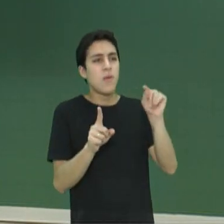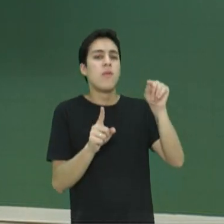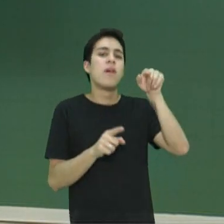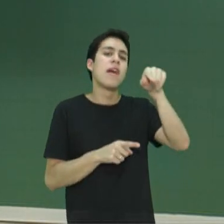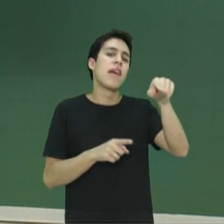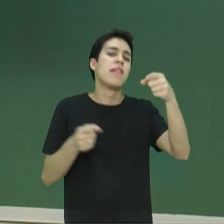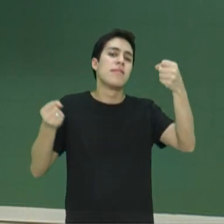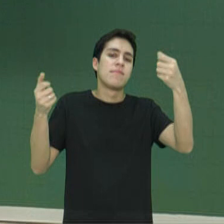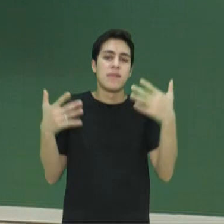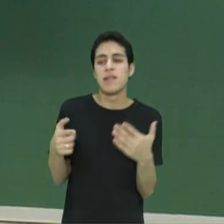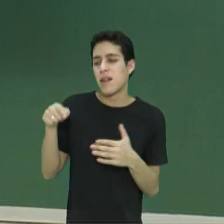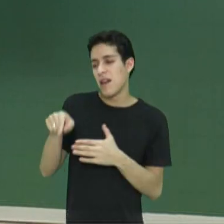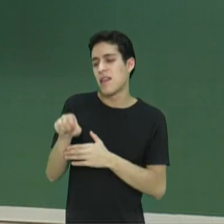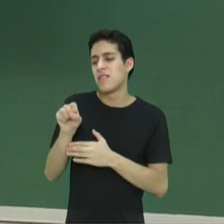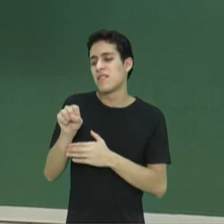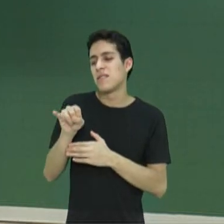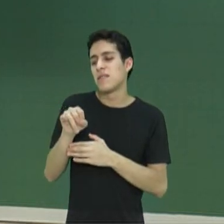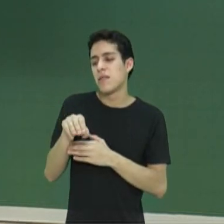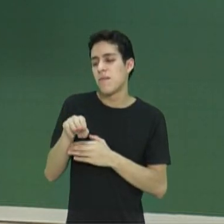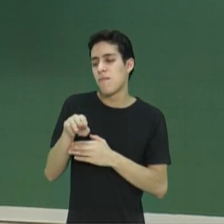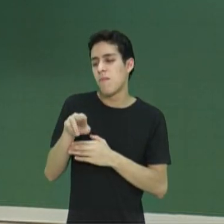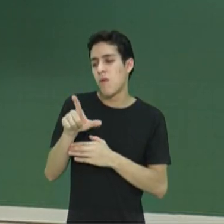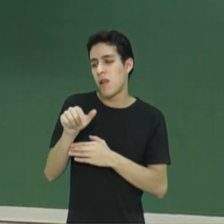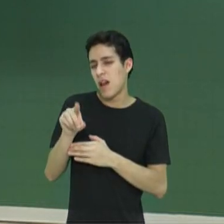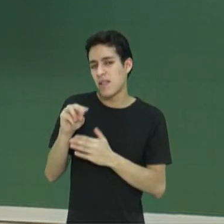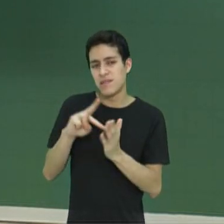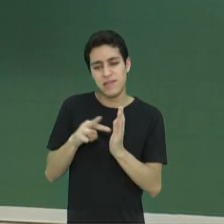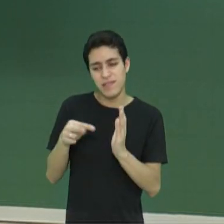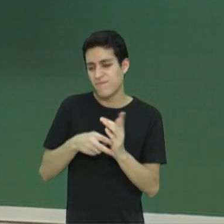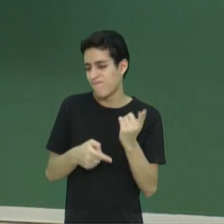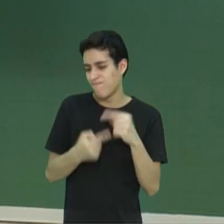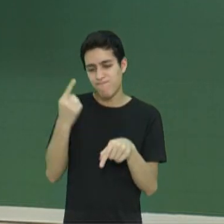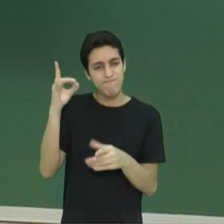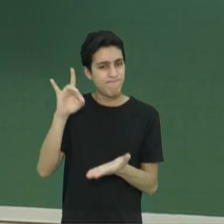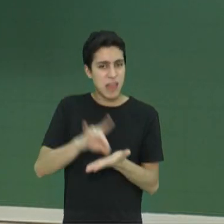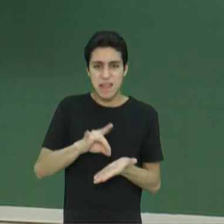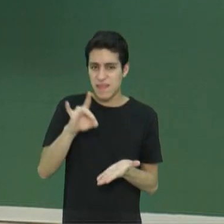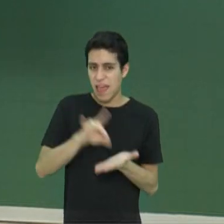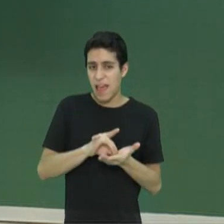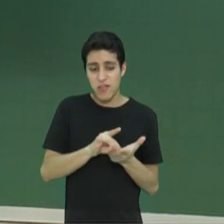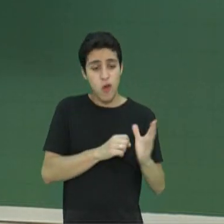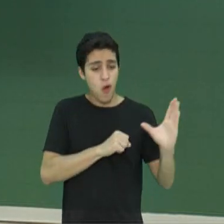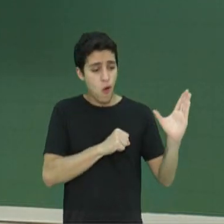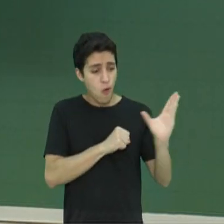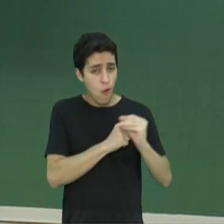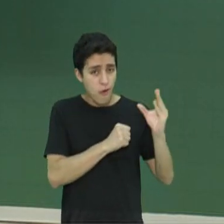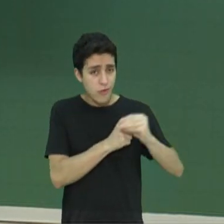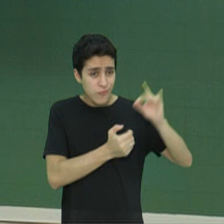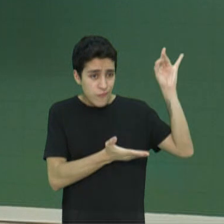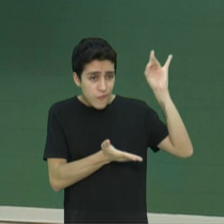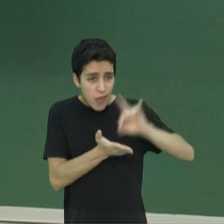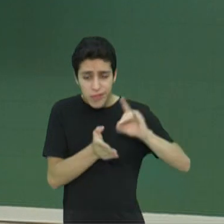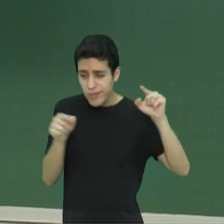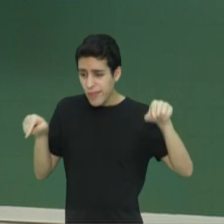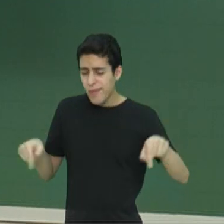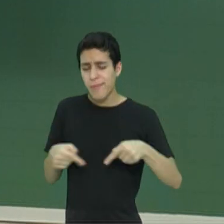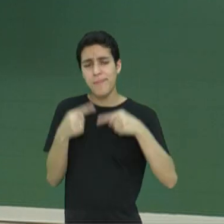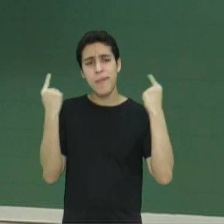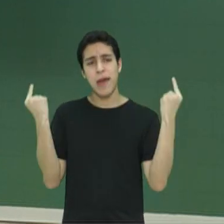de simulacro, e vai dizer que é o que está longe da verdade, longe do conhecimento verdadeiro. Ok?